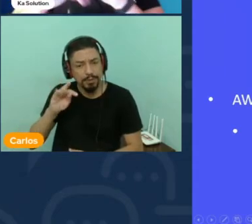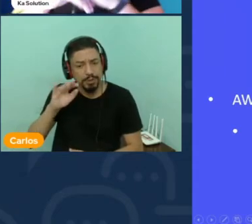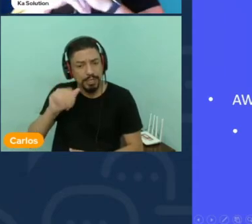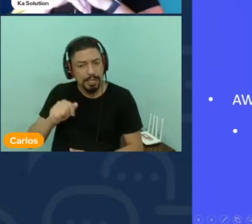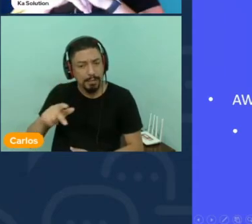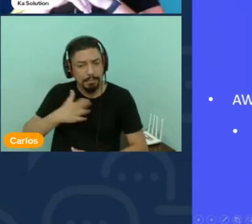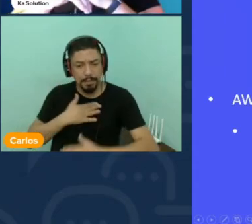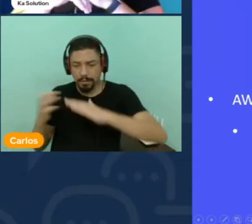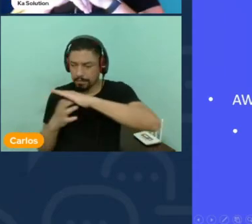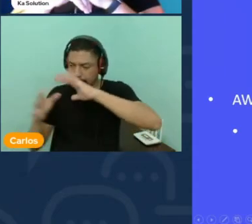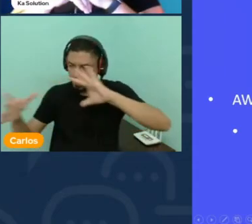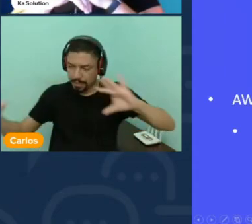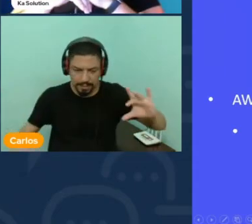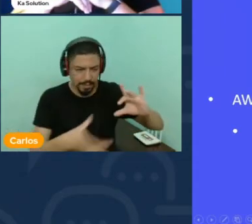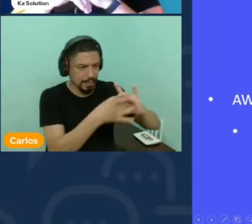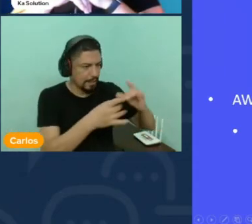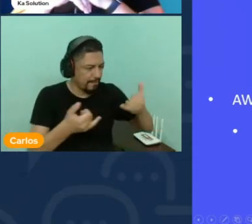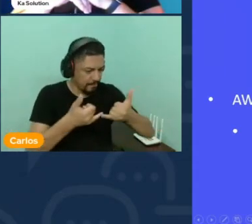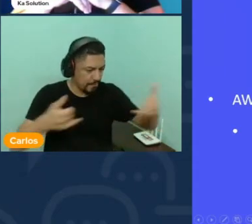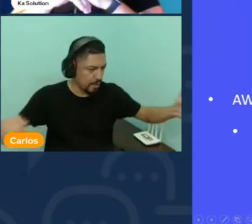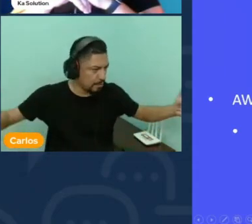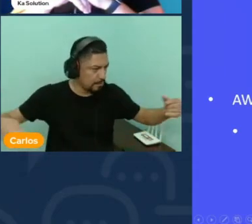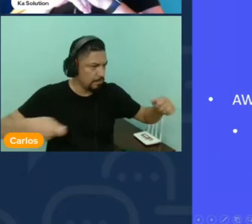link dedicado para fazer isso.